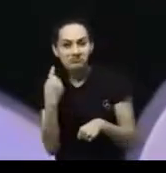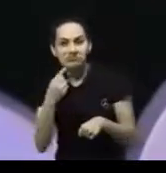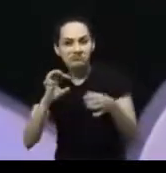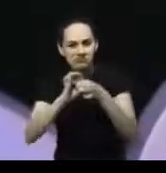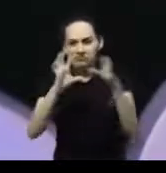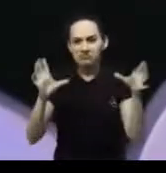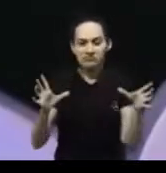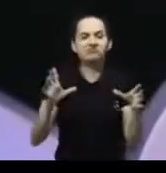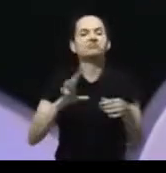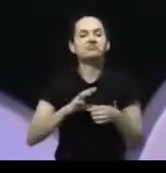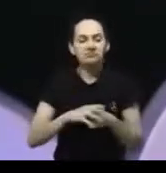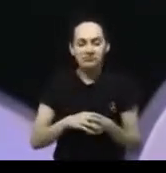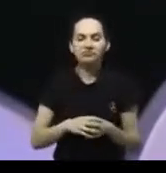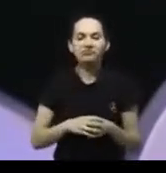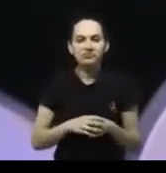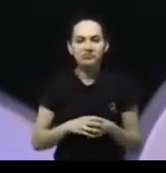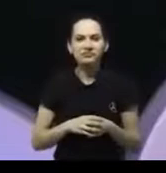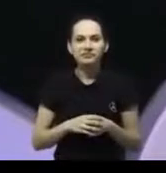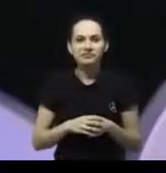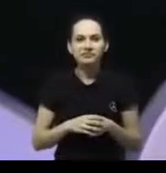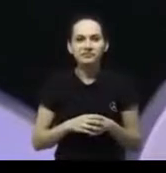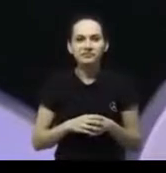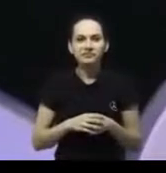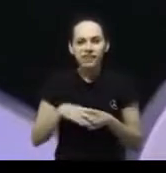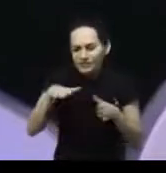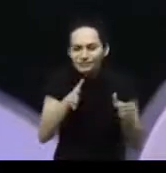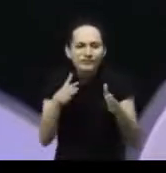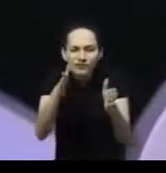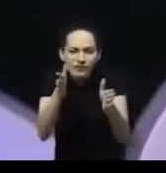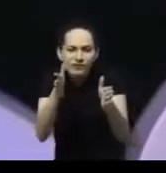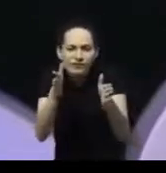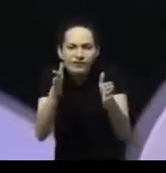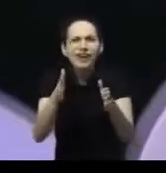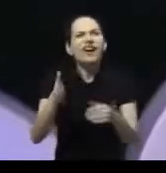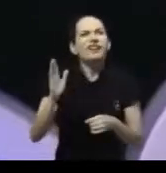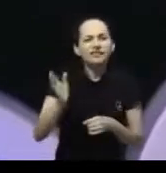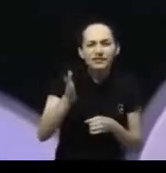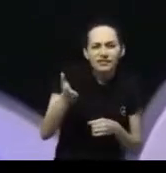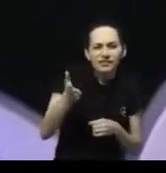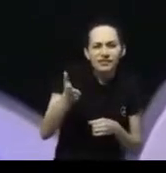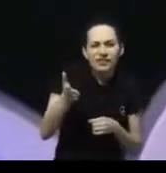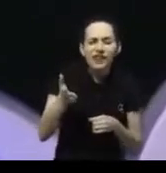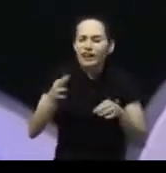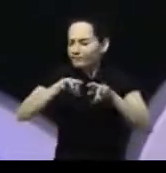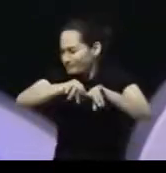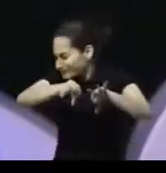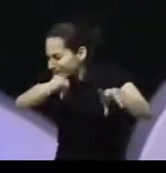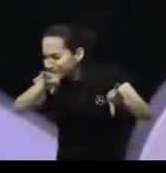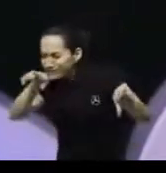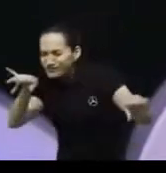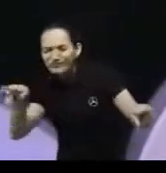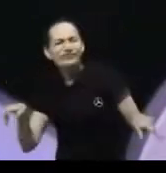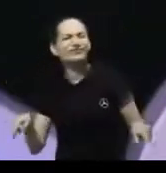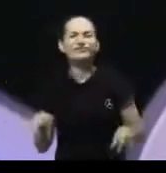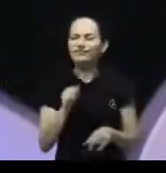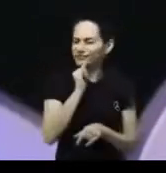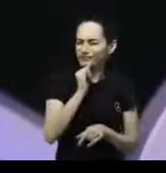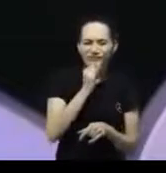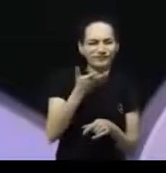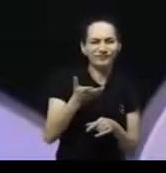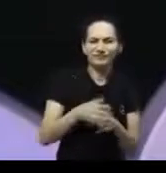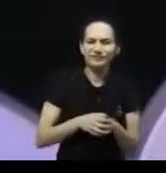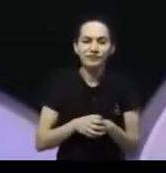axor 3131 ao longo dessa trajetória incorporamos ao portfólio brasileiro produtos que se